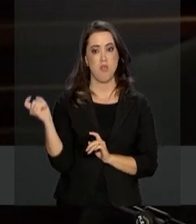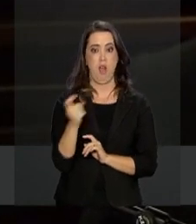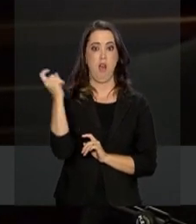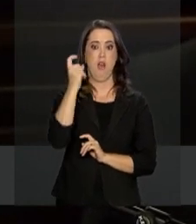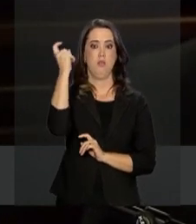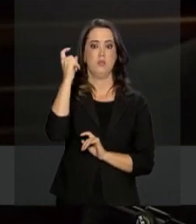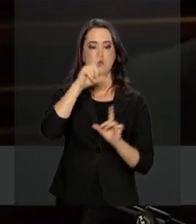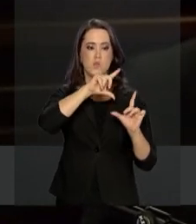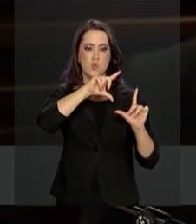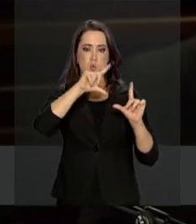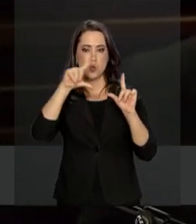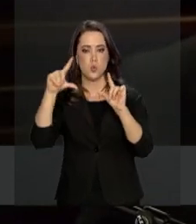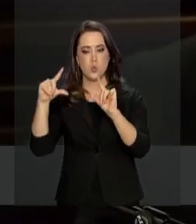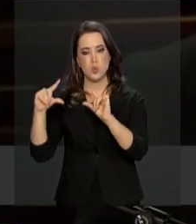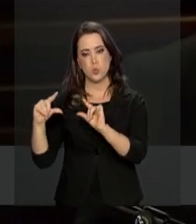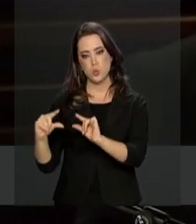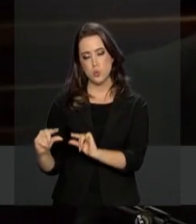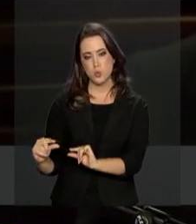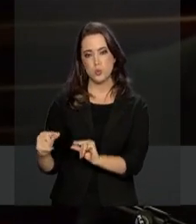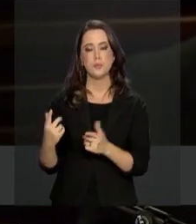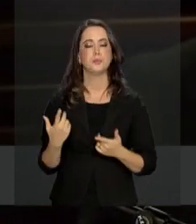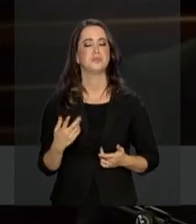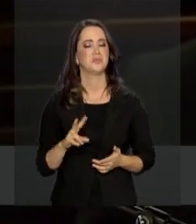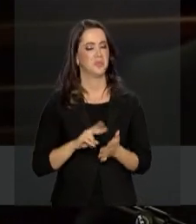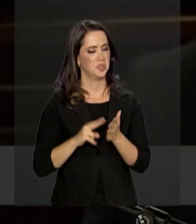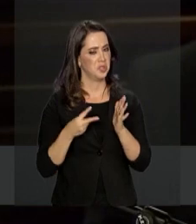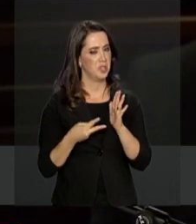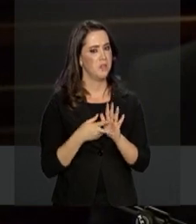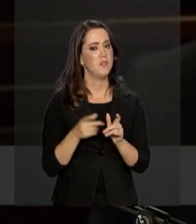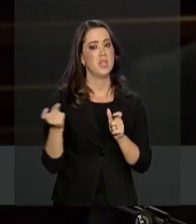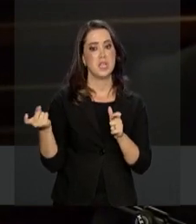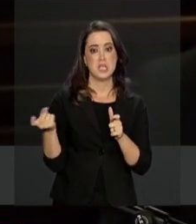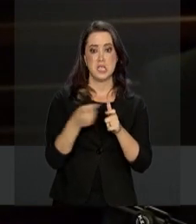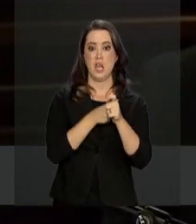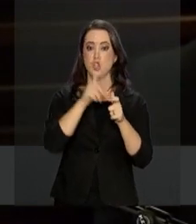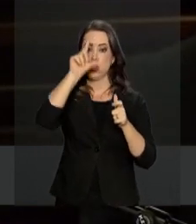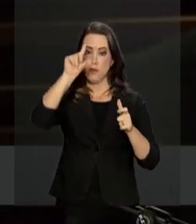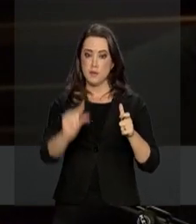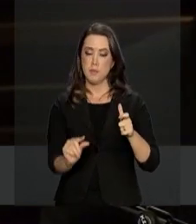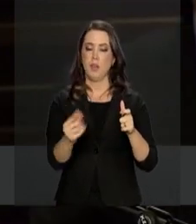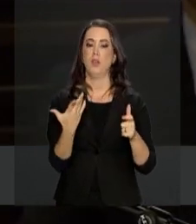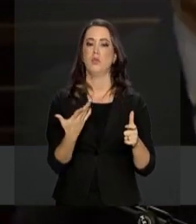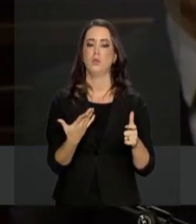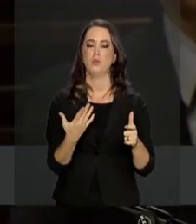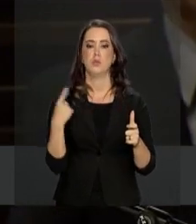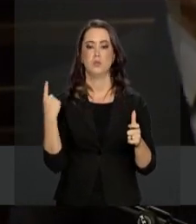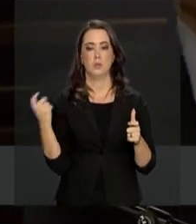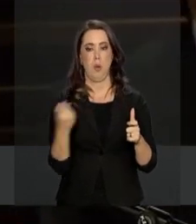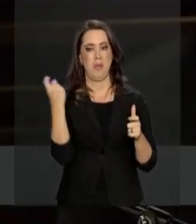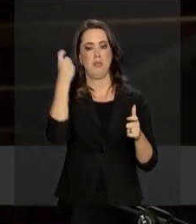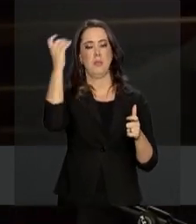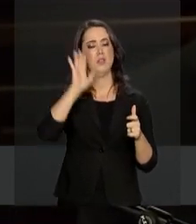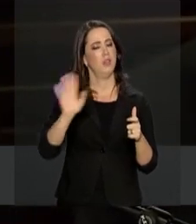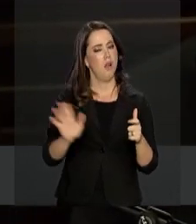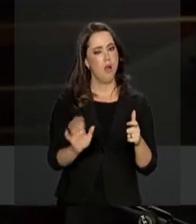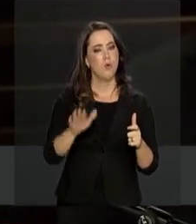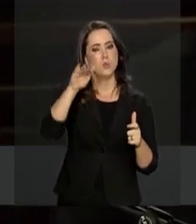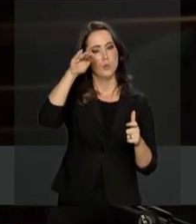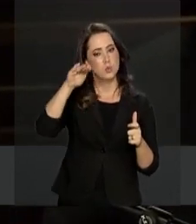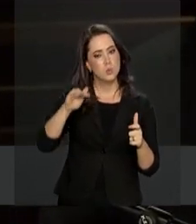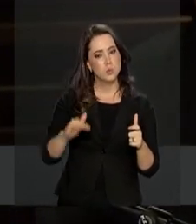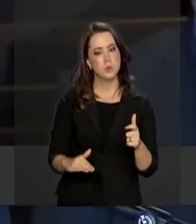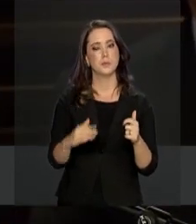dívida pública não é a dívida aumenta - nós ele acaba aumentando menos do que deveria deveria